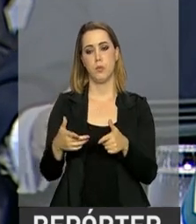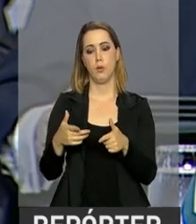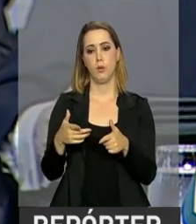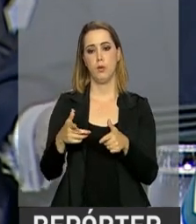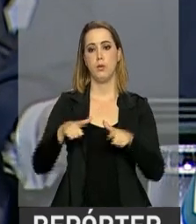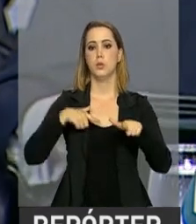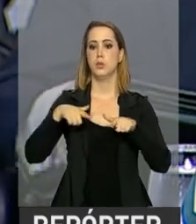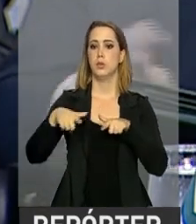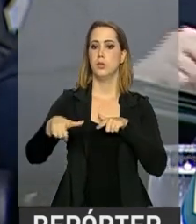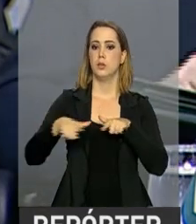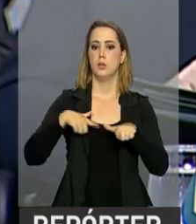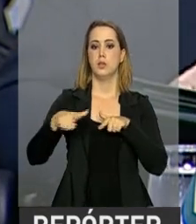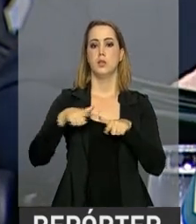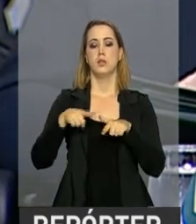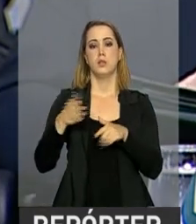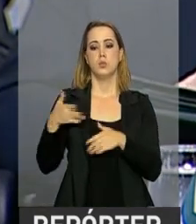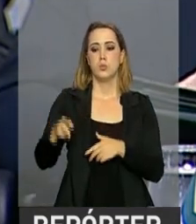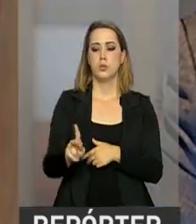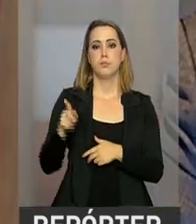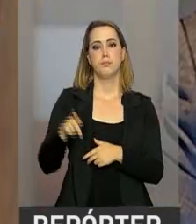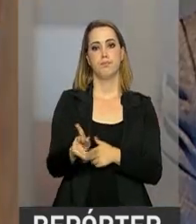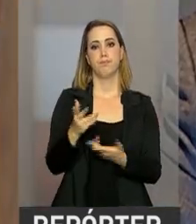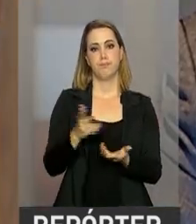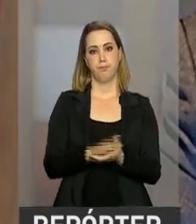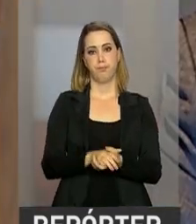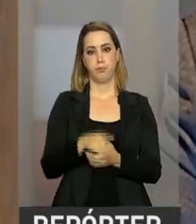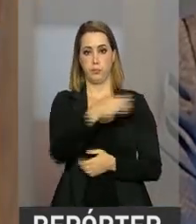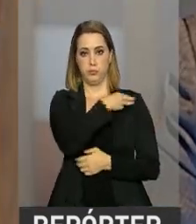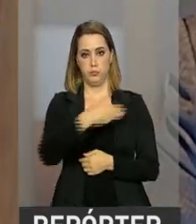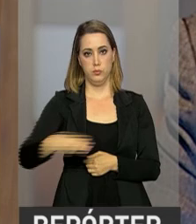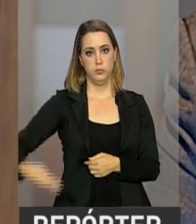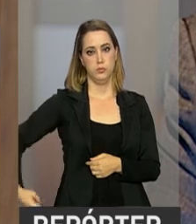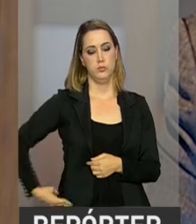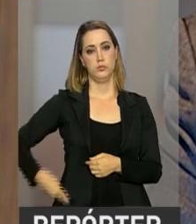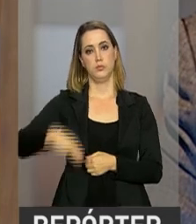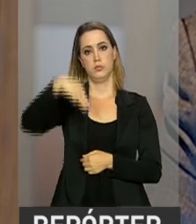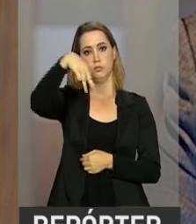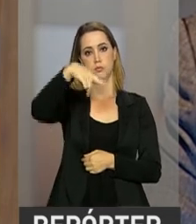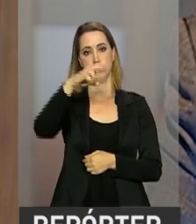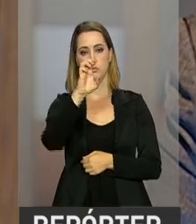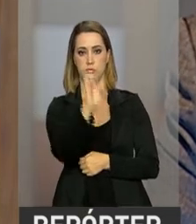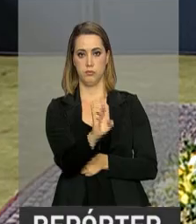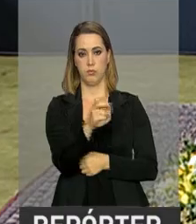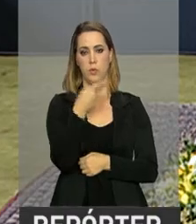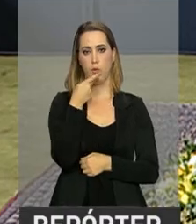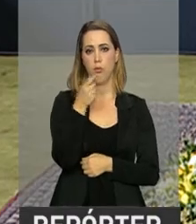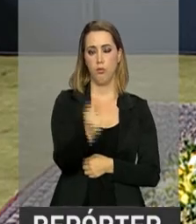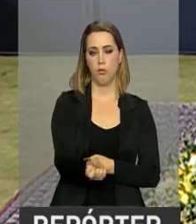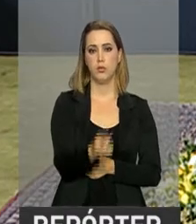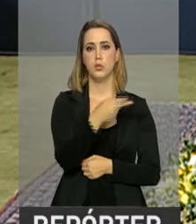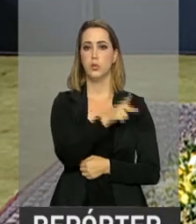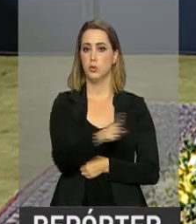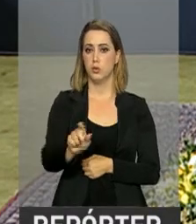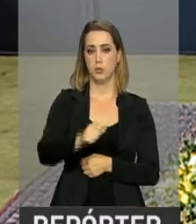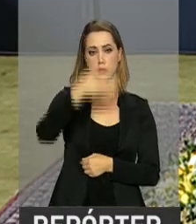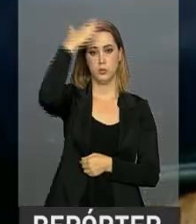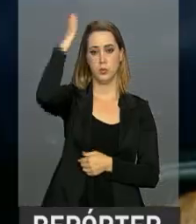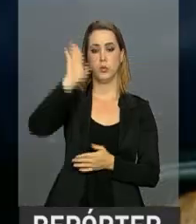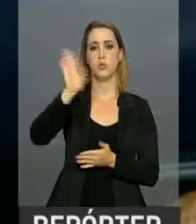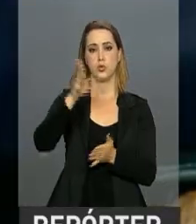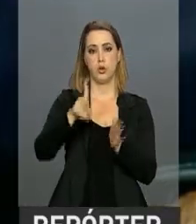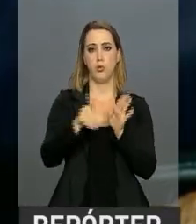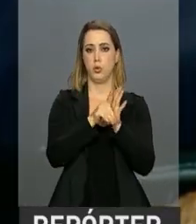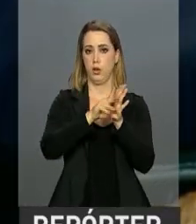uma operação permanente. O ministro das Relações Exteriores, José Serra, disse que o presidente Michel Temer assinou o